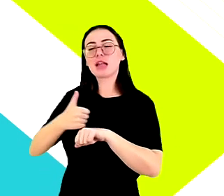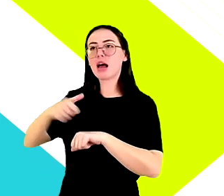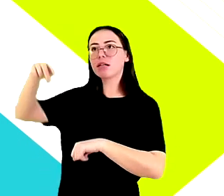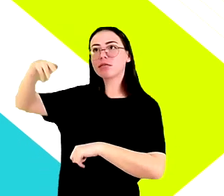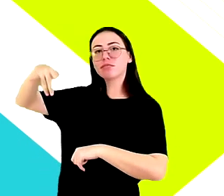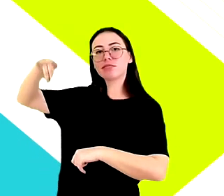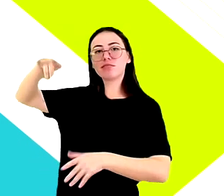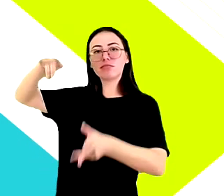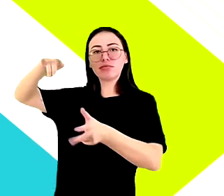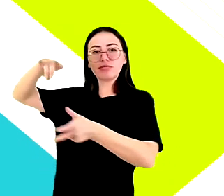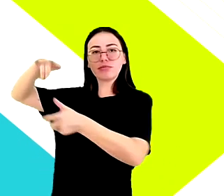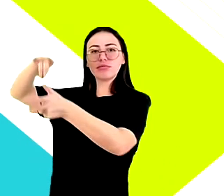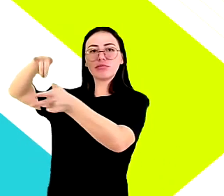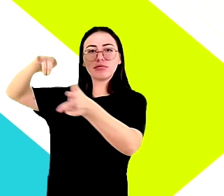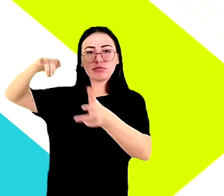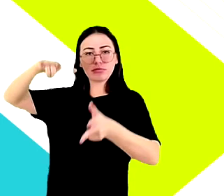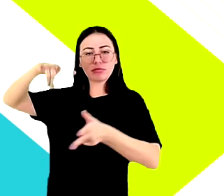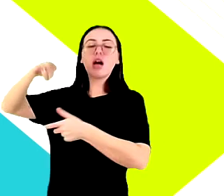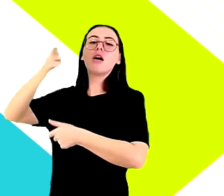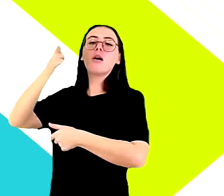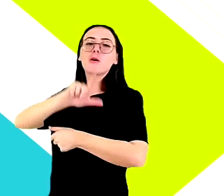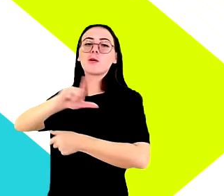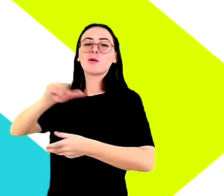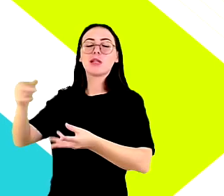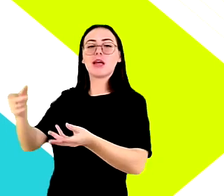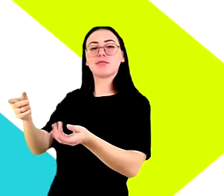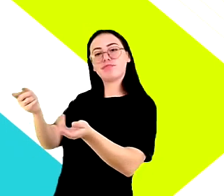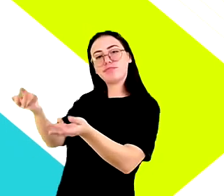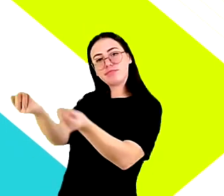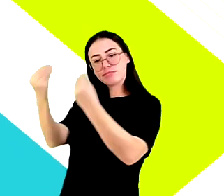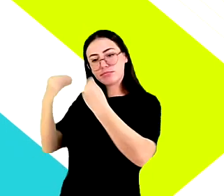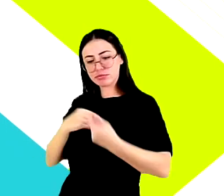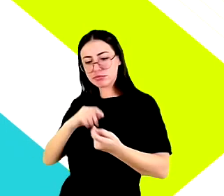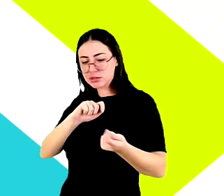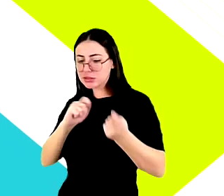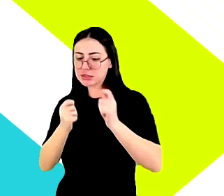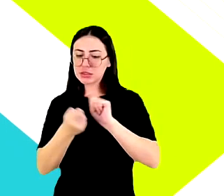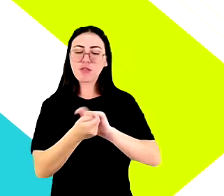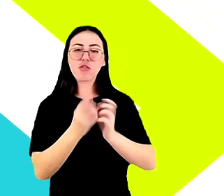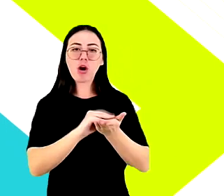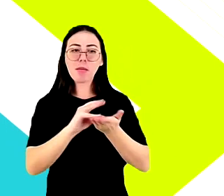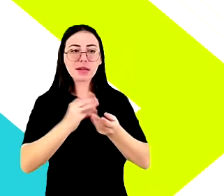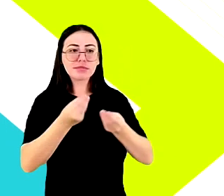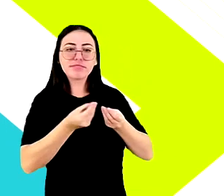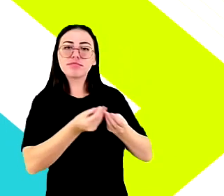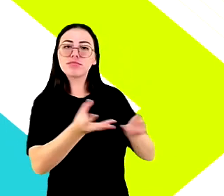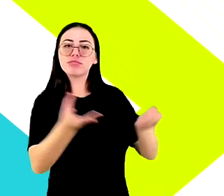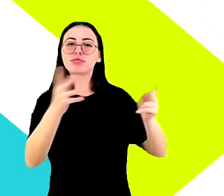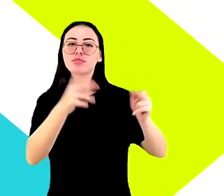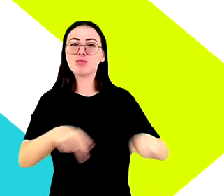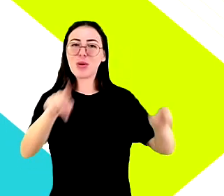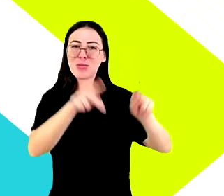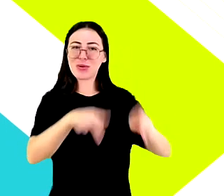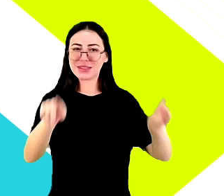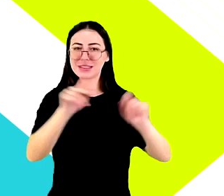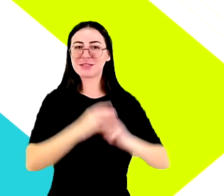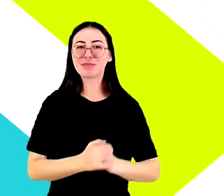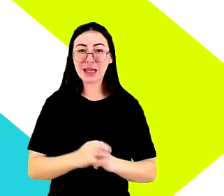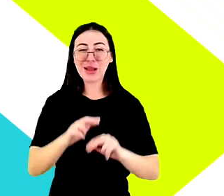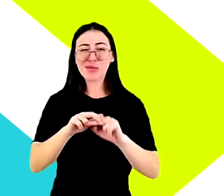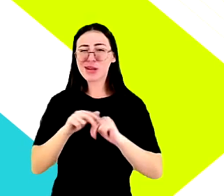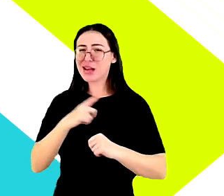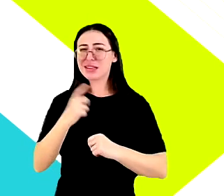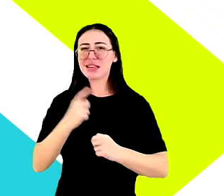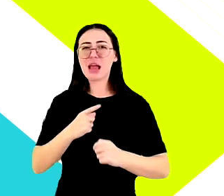da SoulCode para vocês. O que quer dizer isso? Quer dizer que a gente pode tirar milhões de pessoas da escravidão, a gente